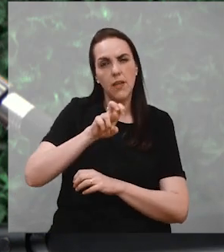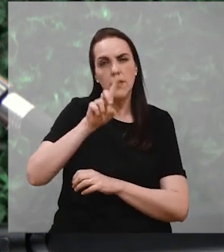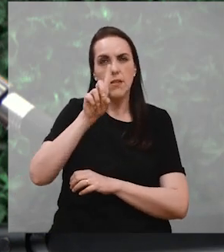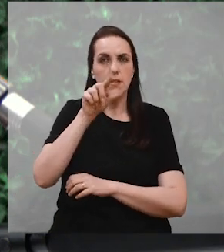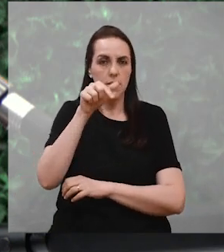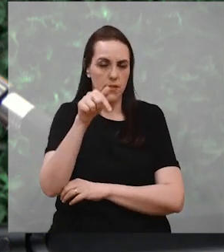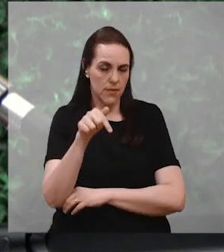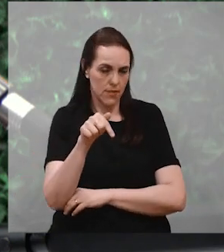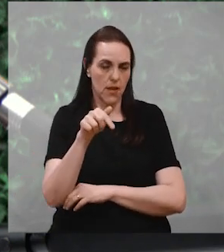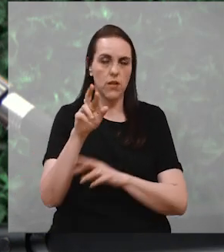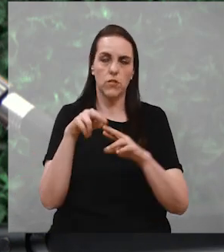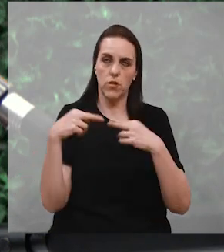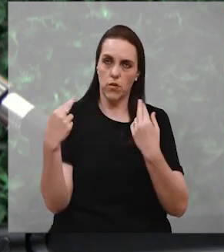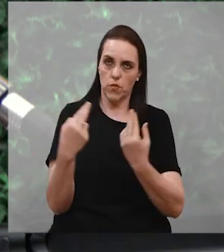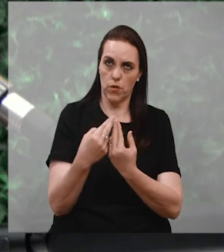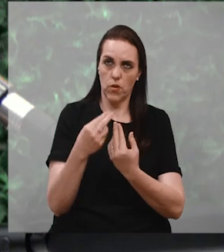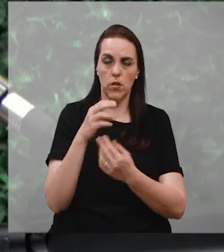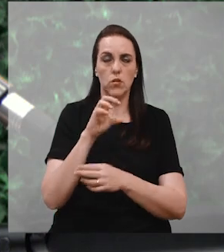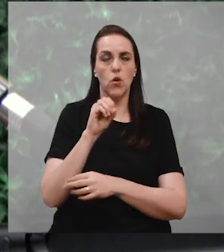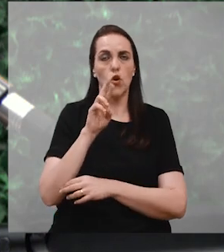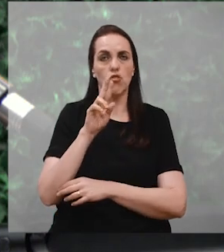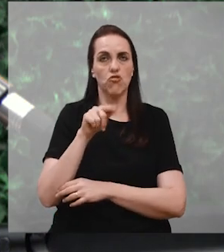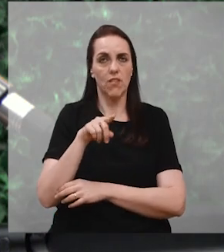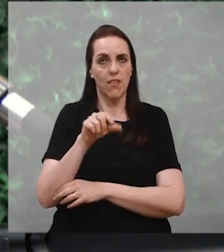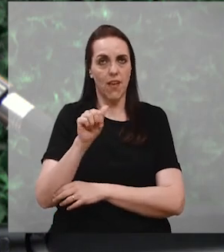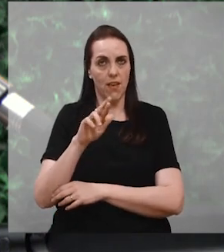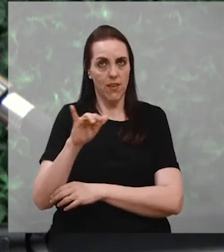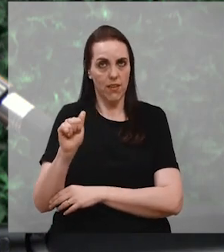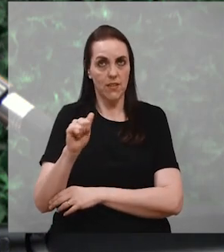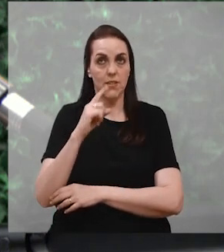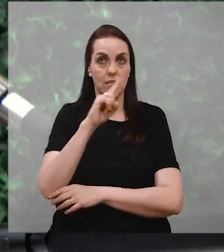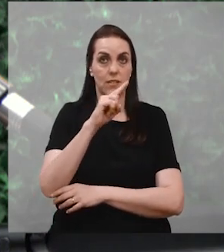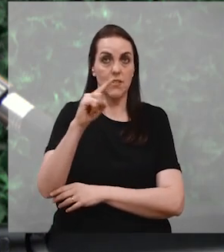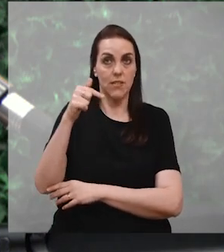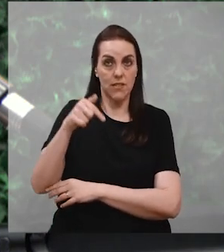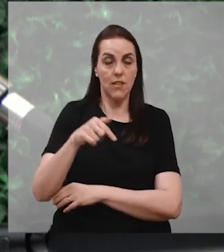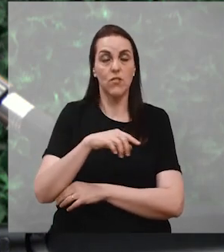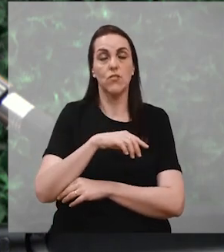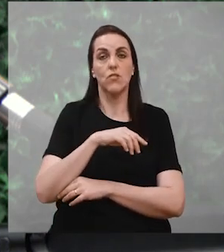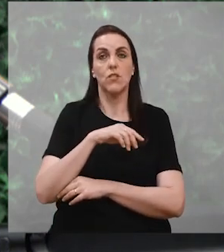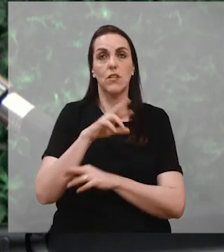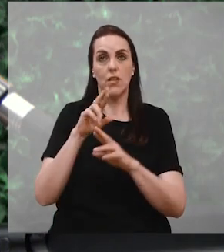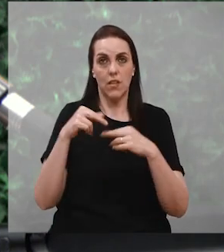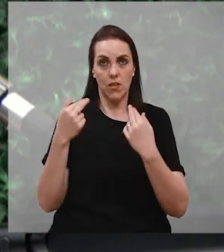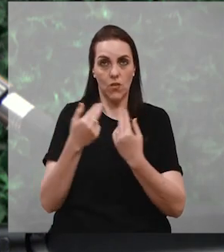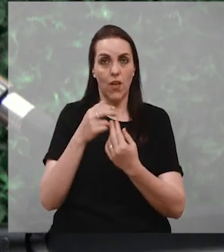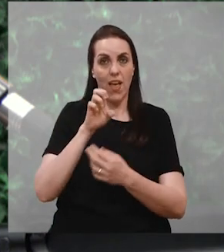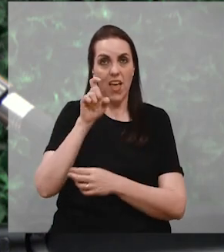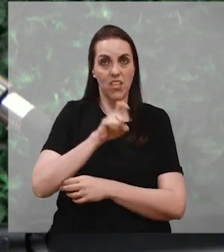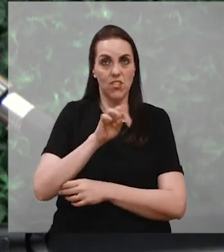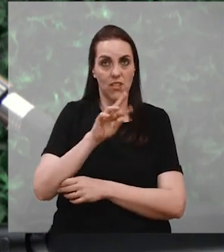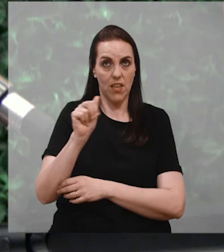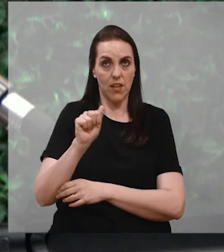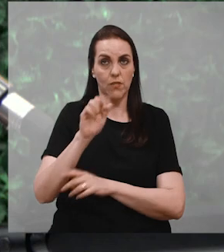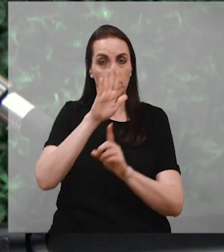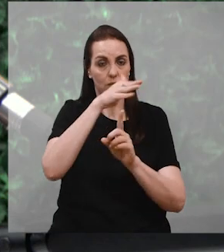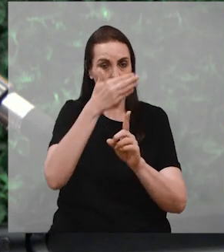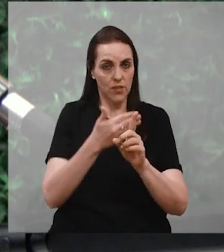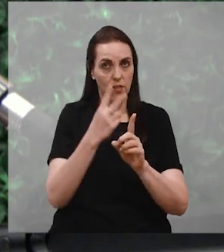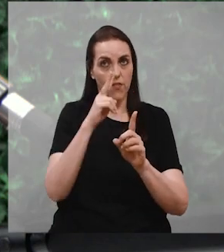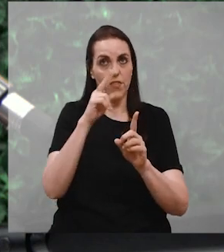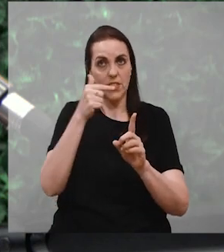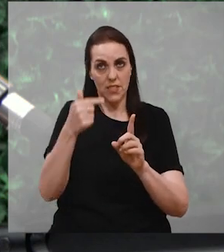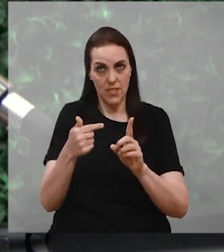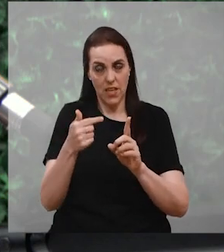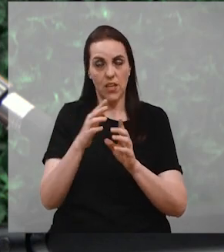passaram, 517 sessões ordinárias, 114 sessões extraordinárias. Tivemos também